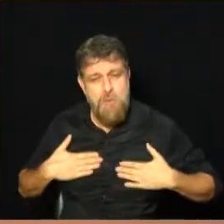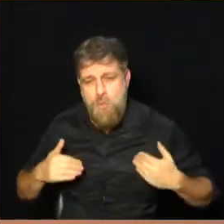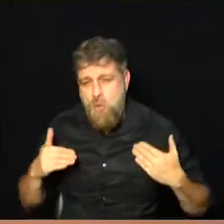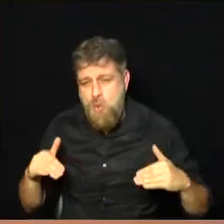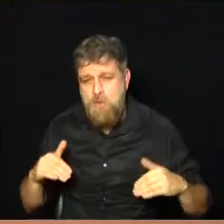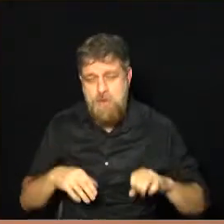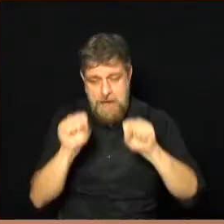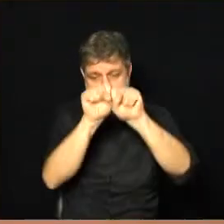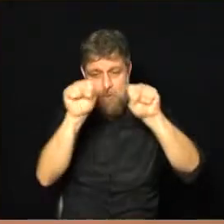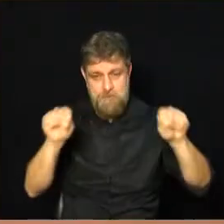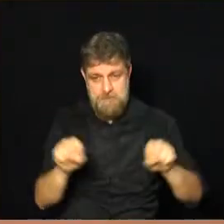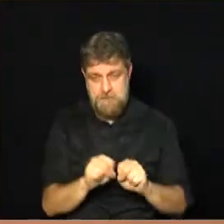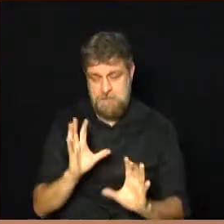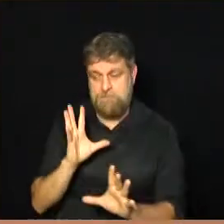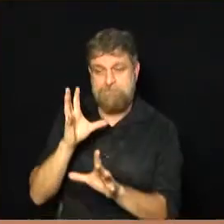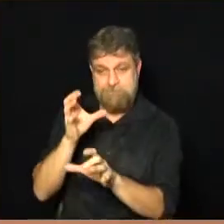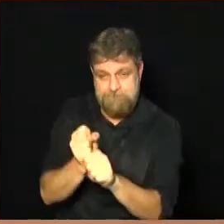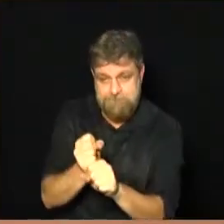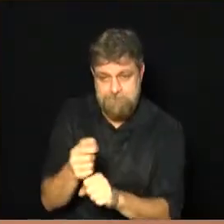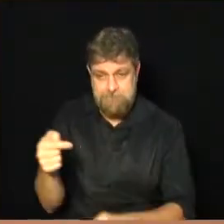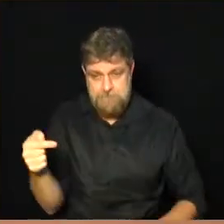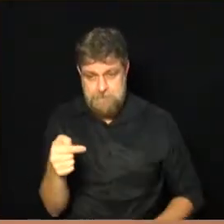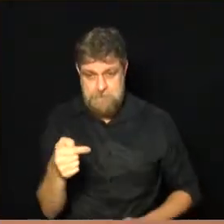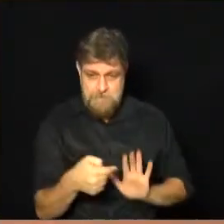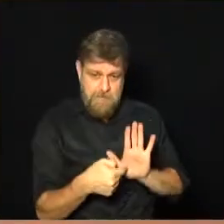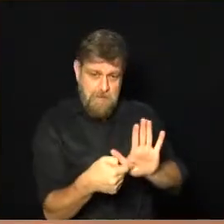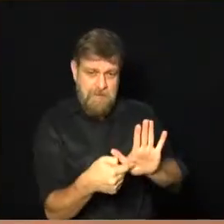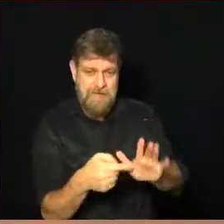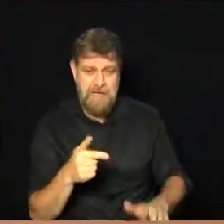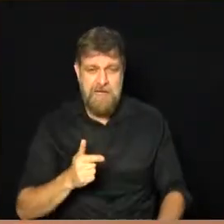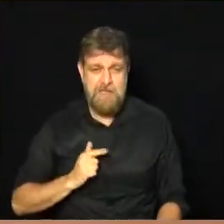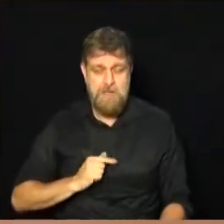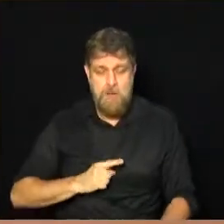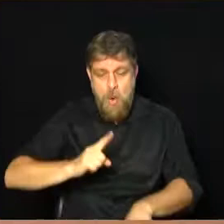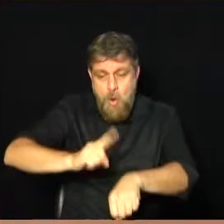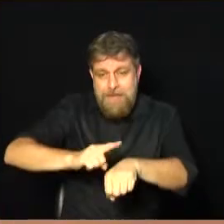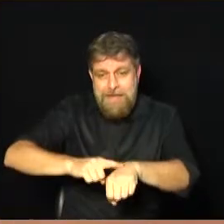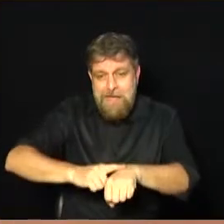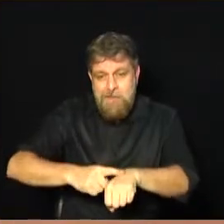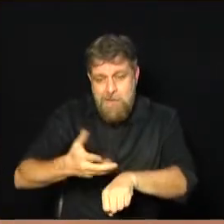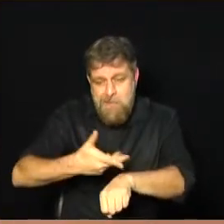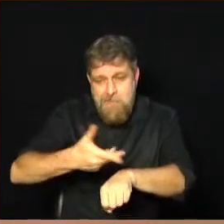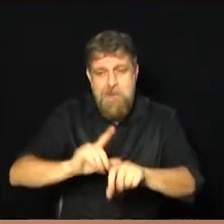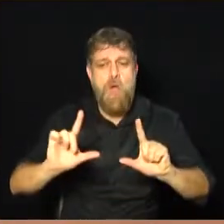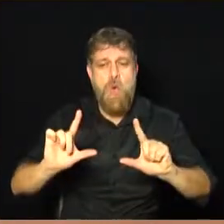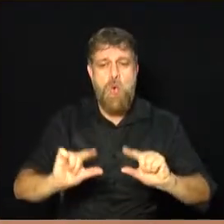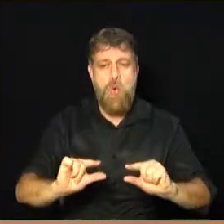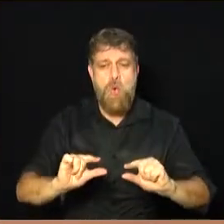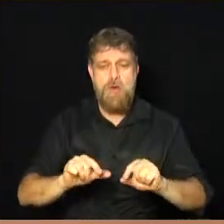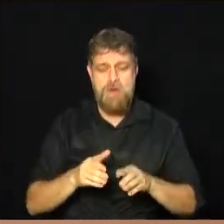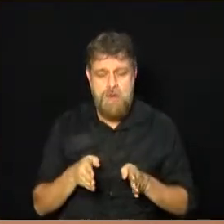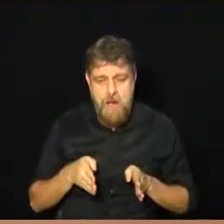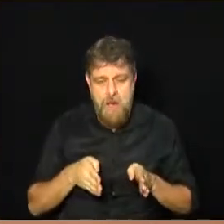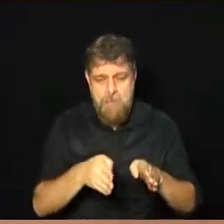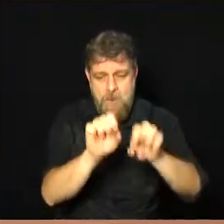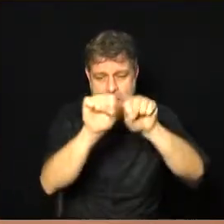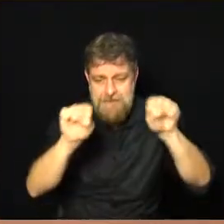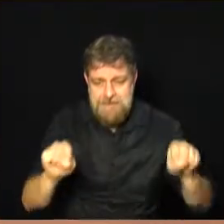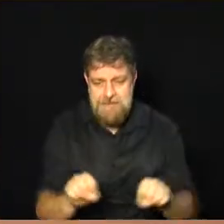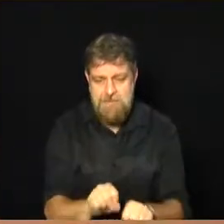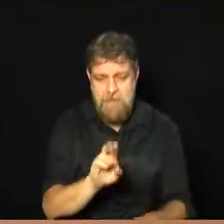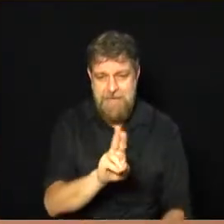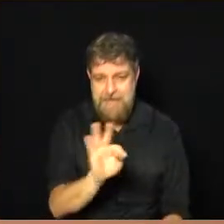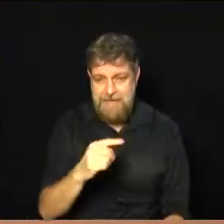isso leva a uma redução do tempo de viagem. E o sistema BRT foi projetado, e o nosso é